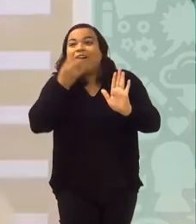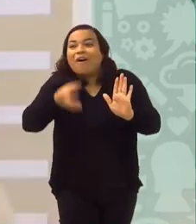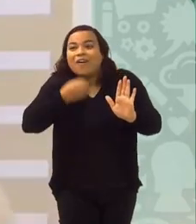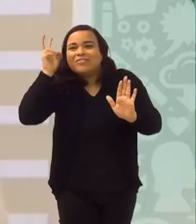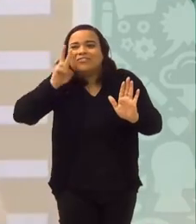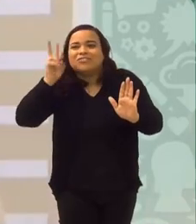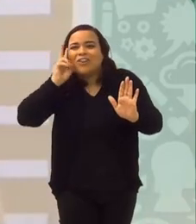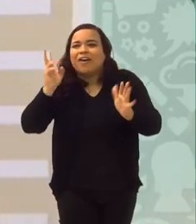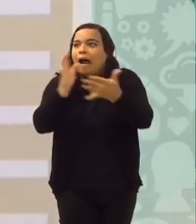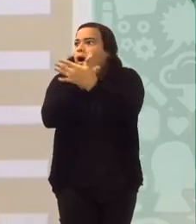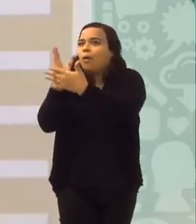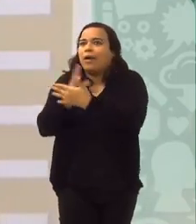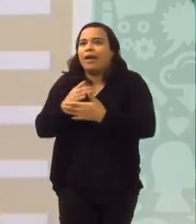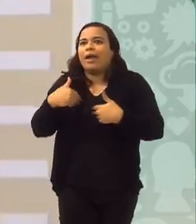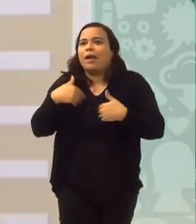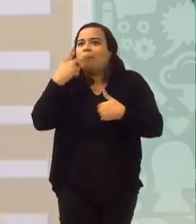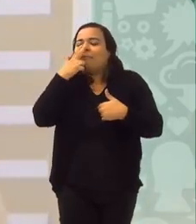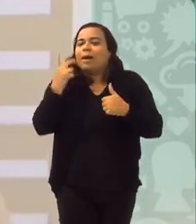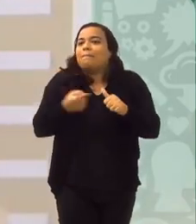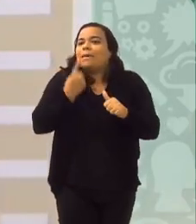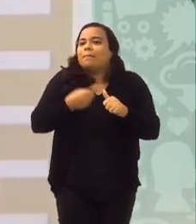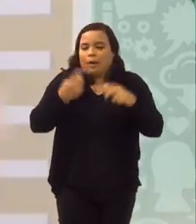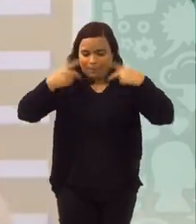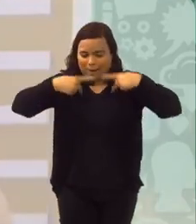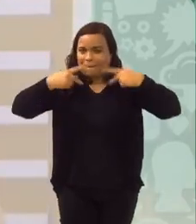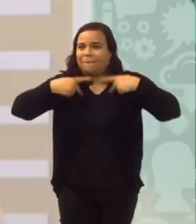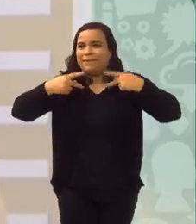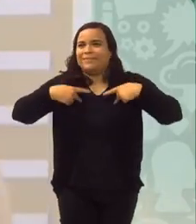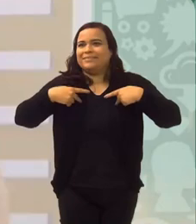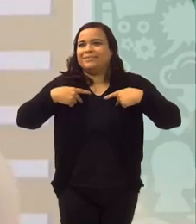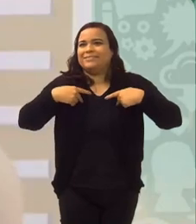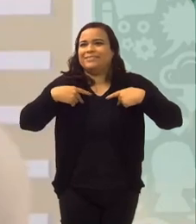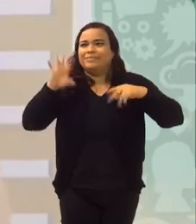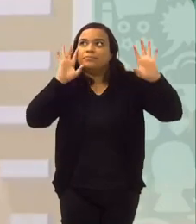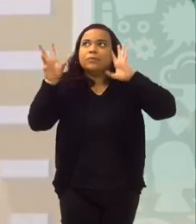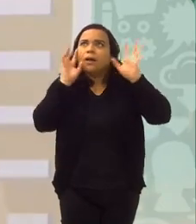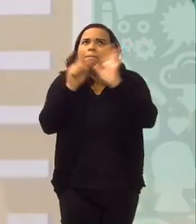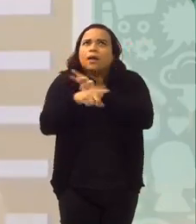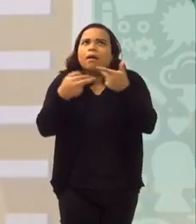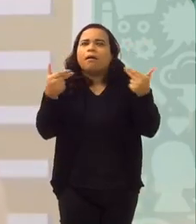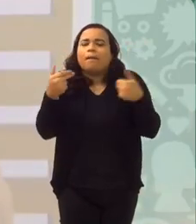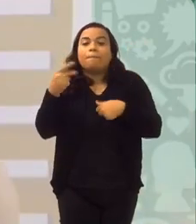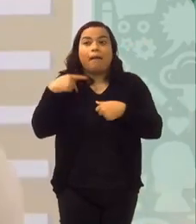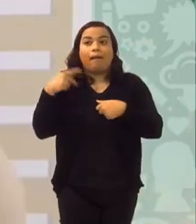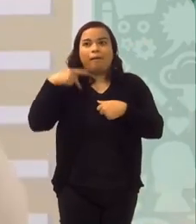eu estou abrindo antes para mim. Eu estou respondendo perguntas